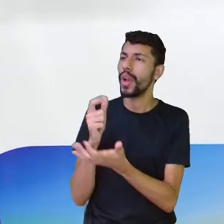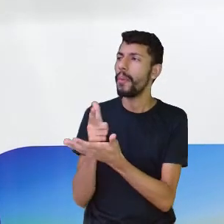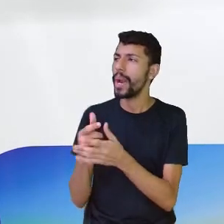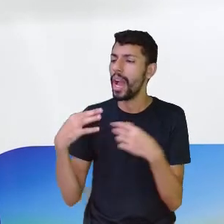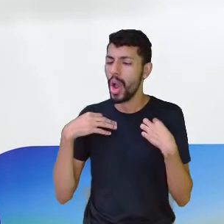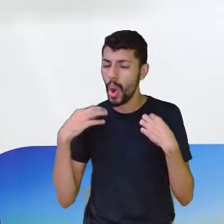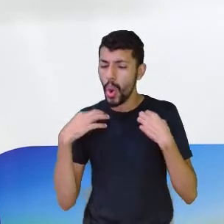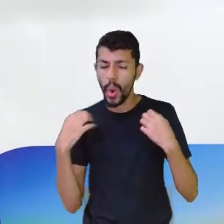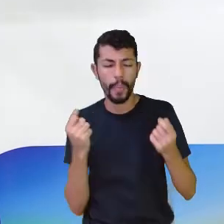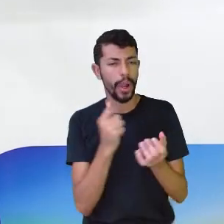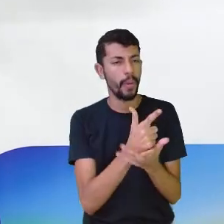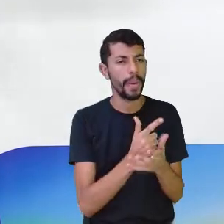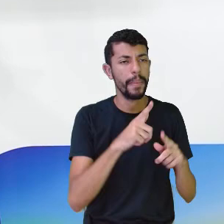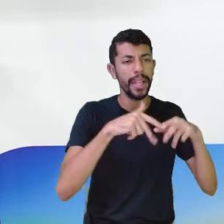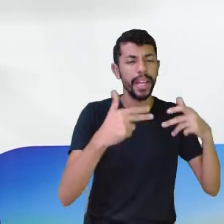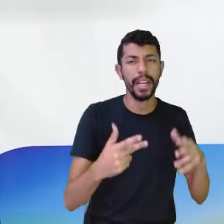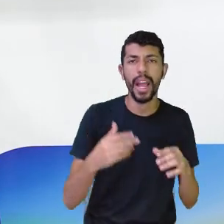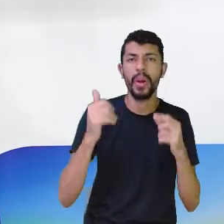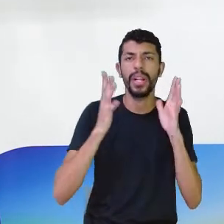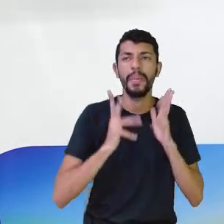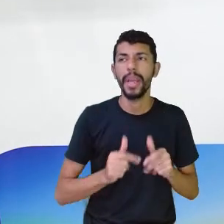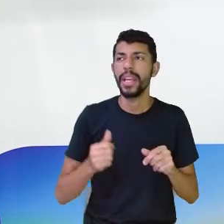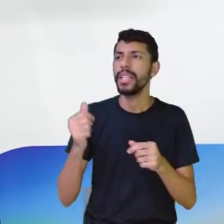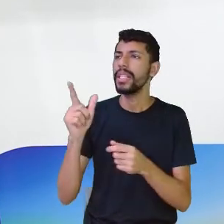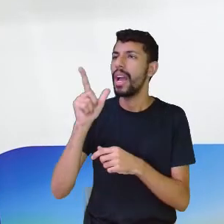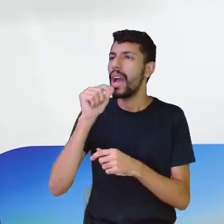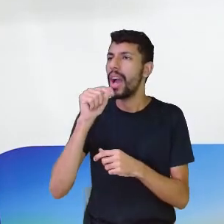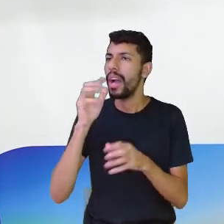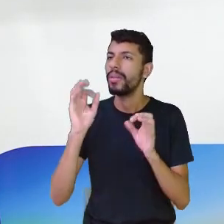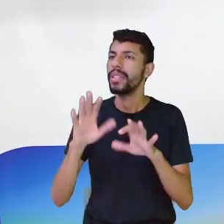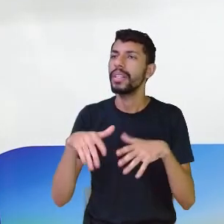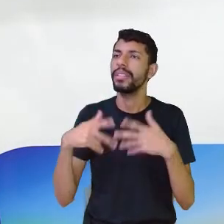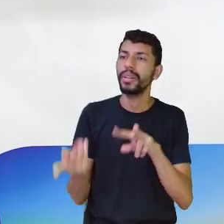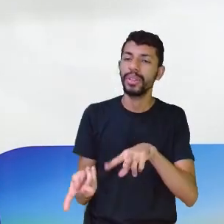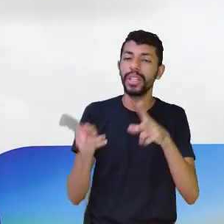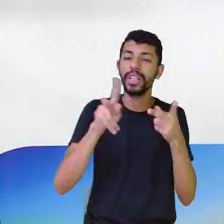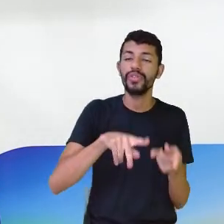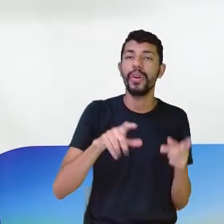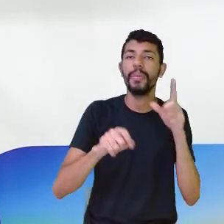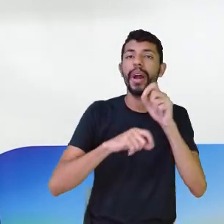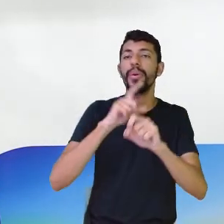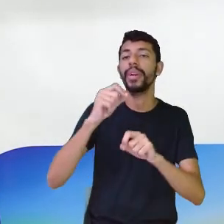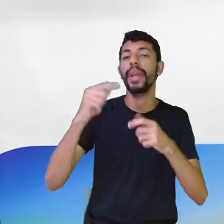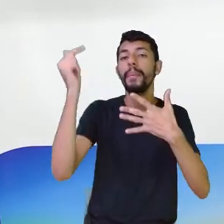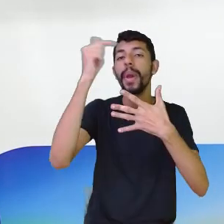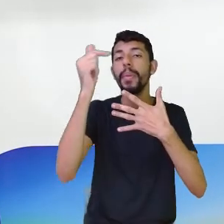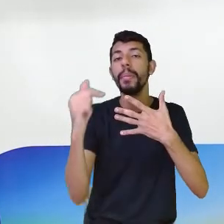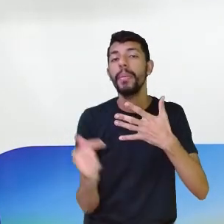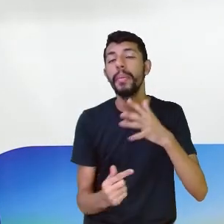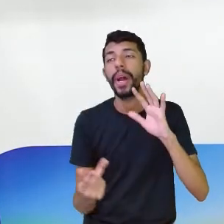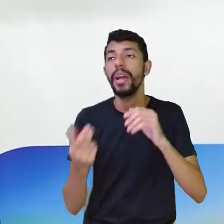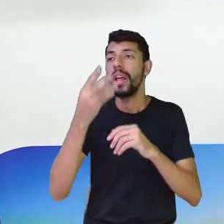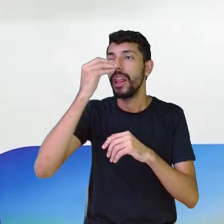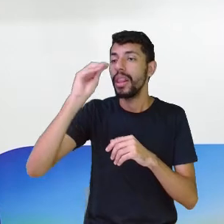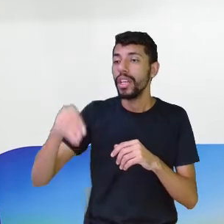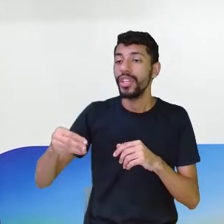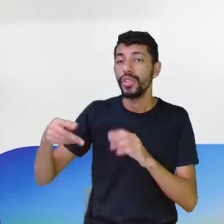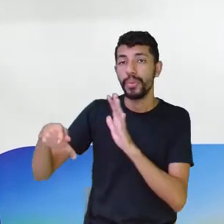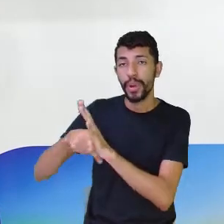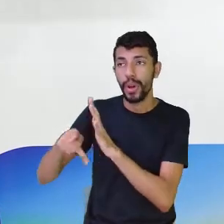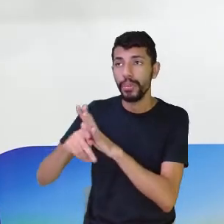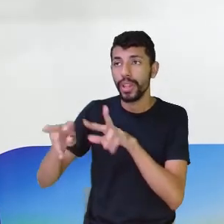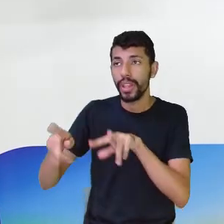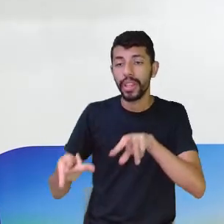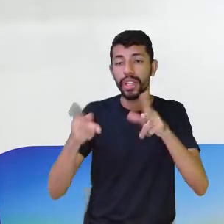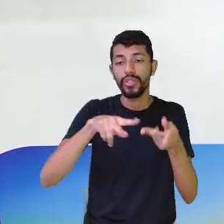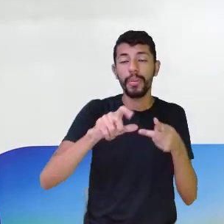nós vamos comprar um detergente, economizar água, transformar elementos, resíduos que iria para o lixo e